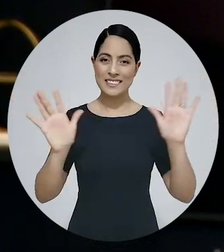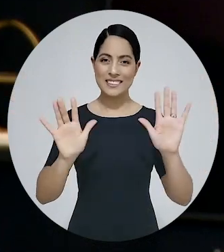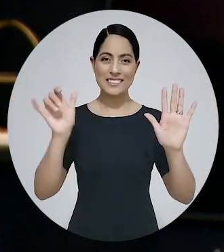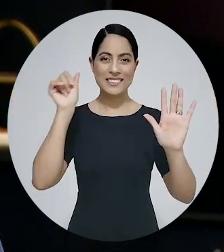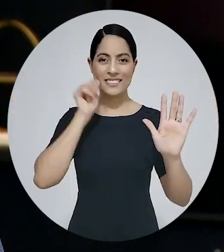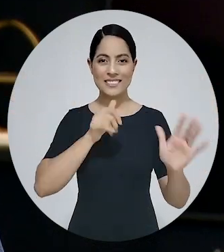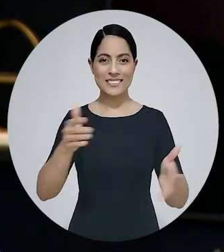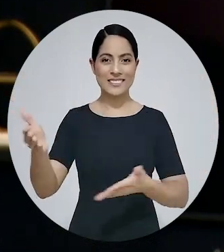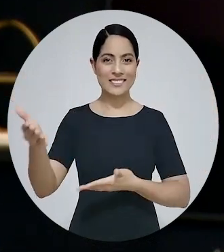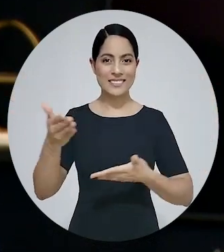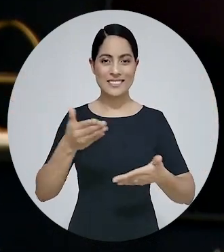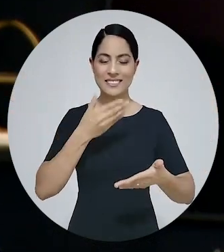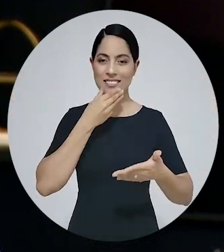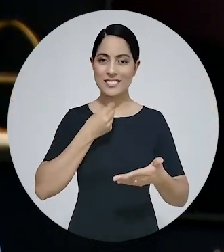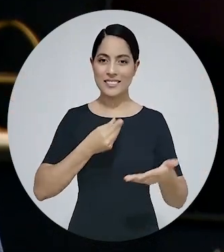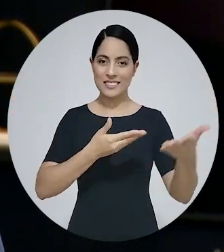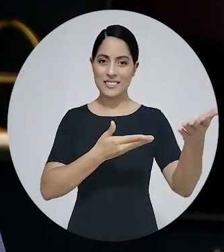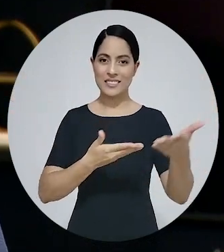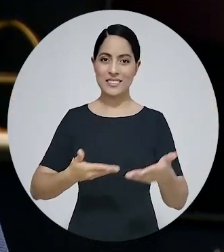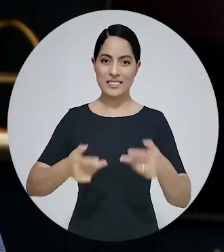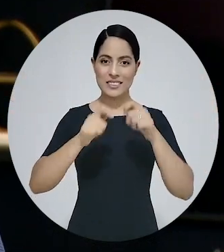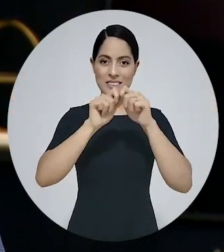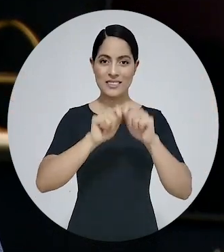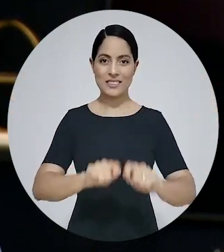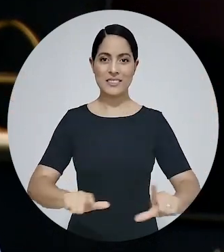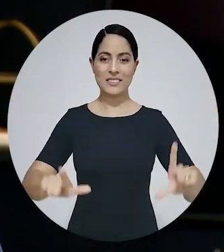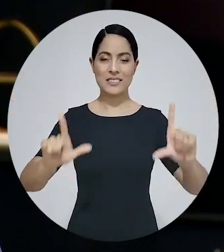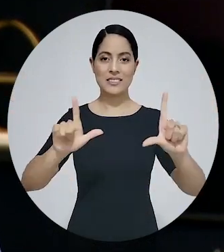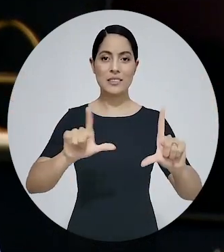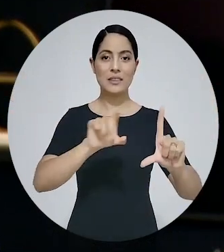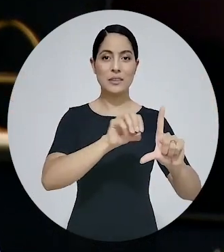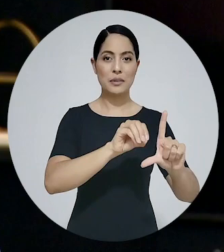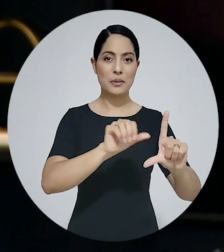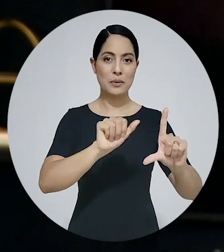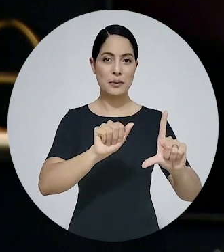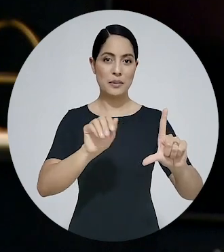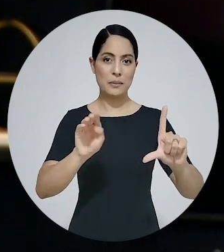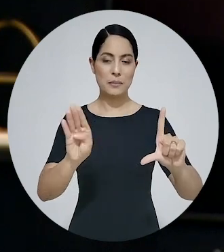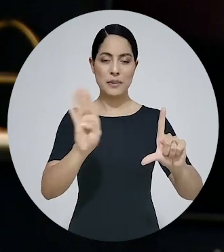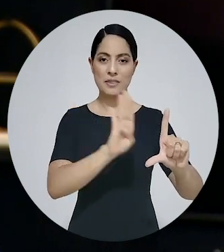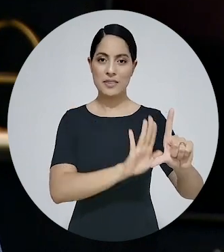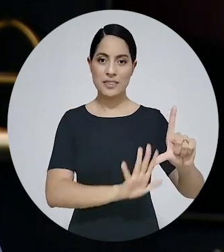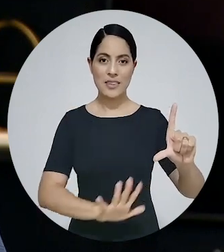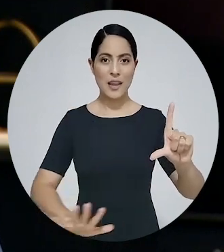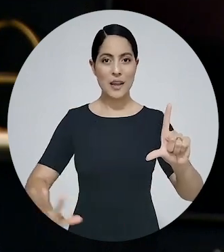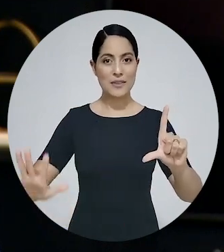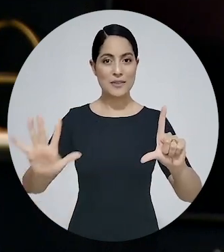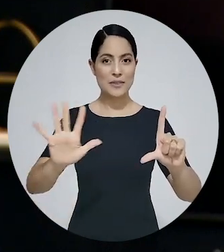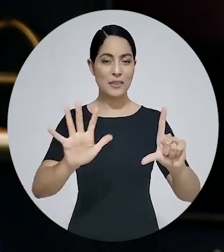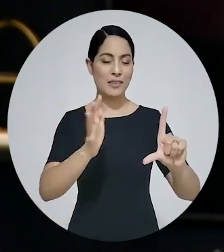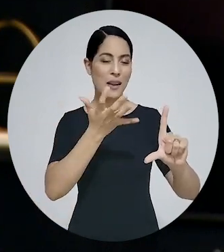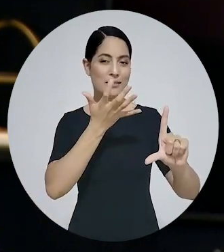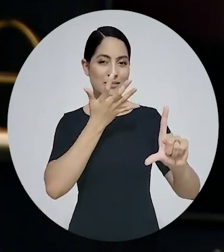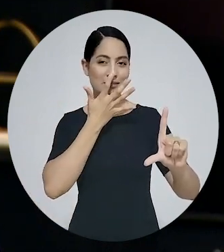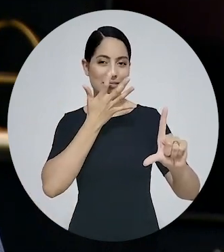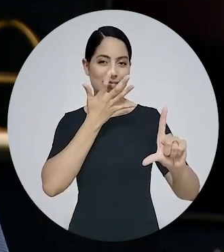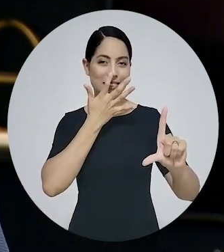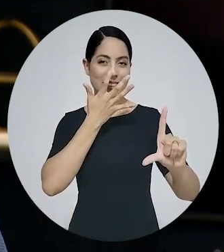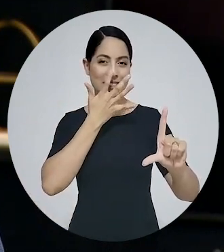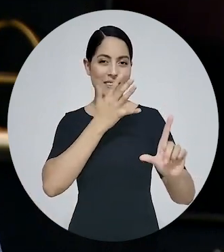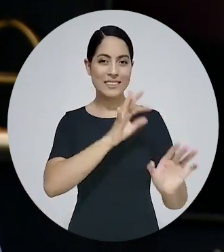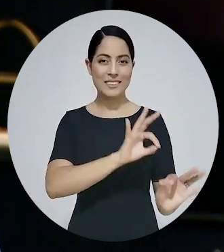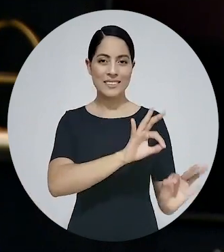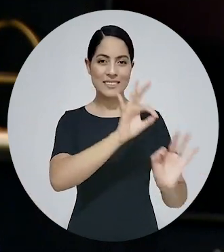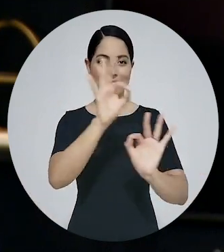Olá, seja bem-vinda, seja bem-vindo. Começa agora mais uma edição do programa OAB Nacional. Acompanhe aqui